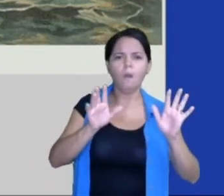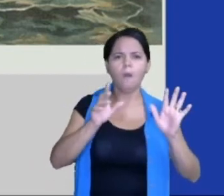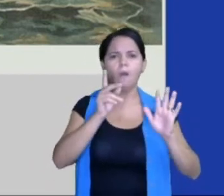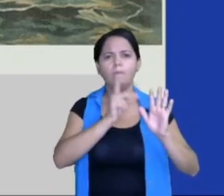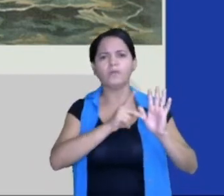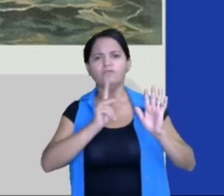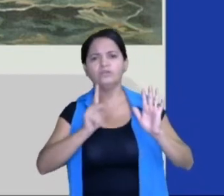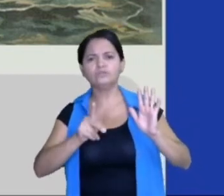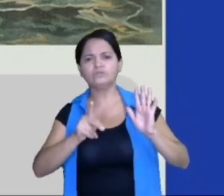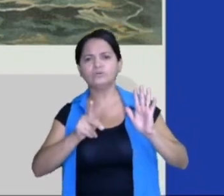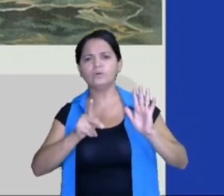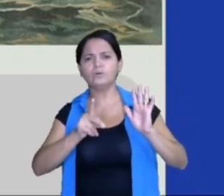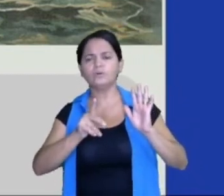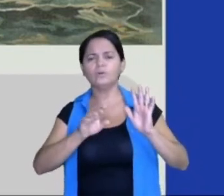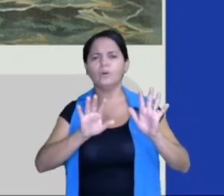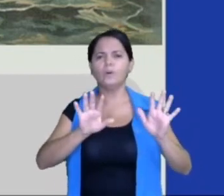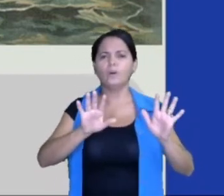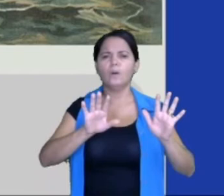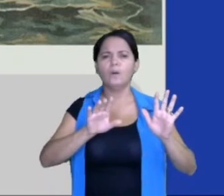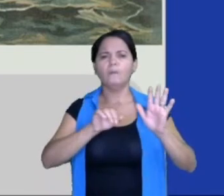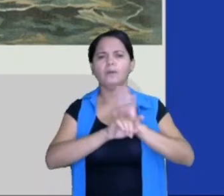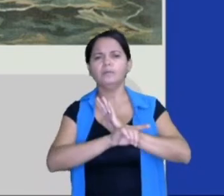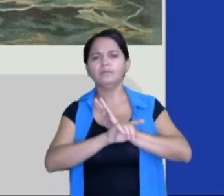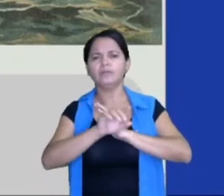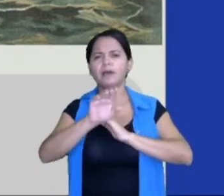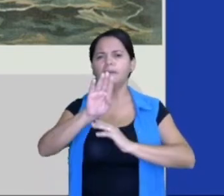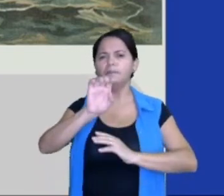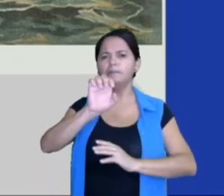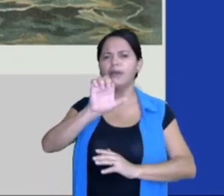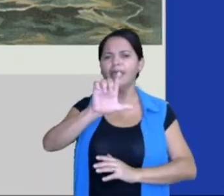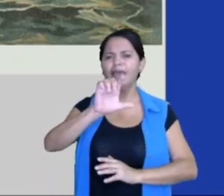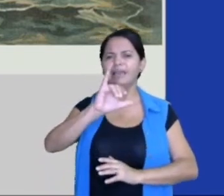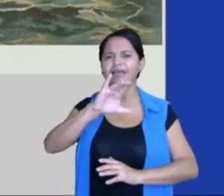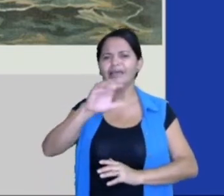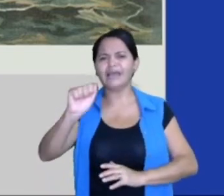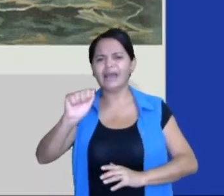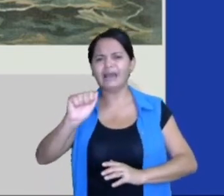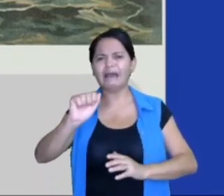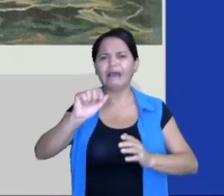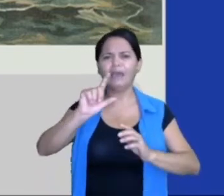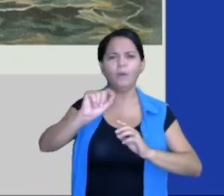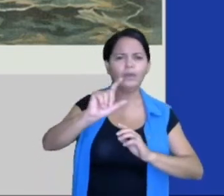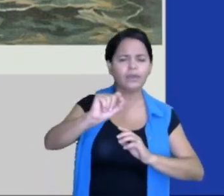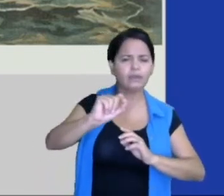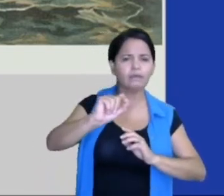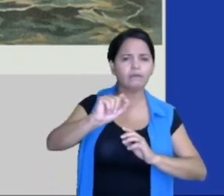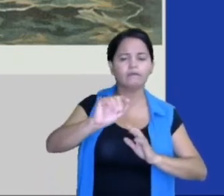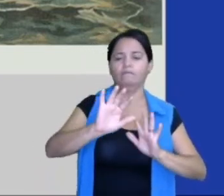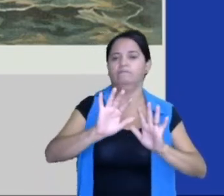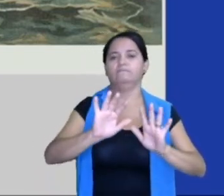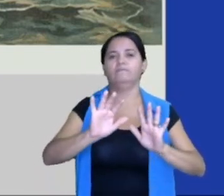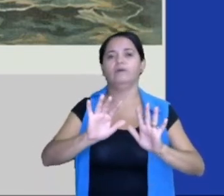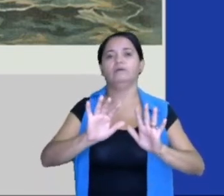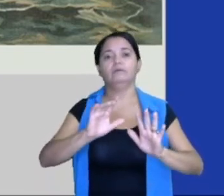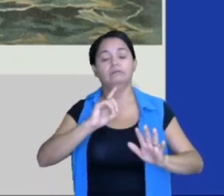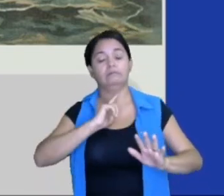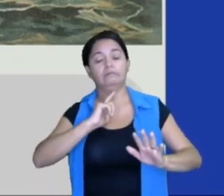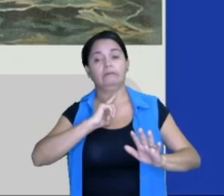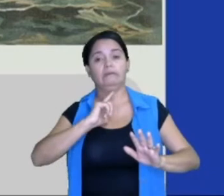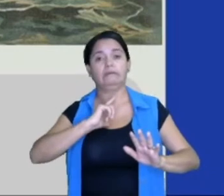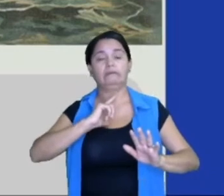é contexto bélico? É um contexto de armas, tá certo, pessoal? É uma situação que